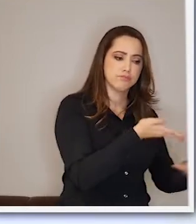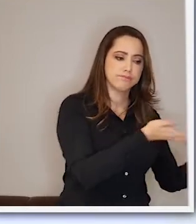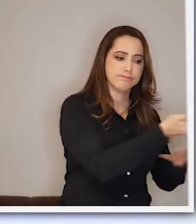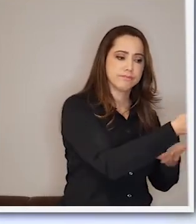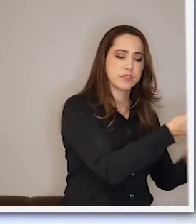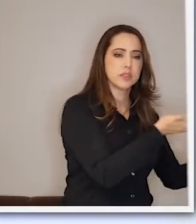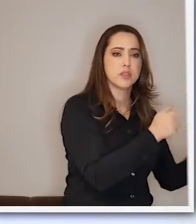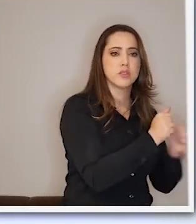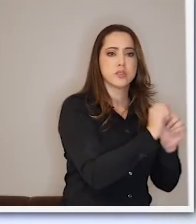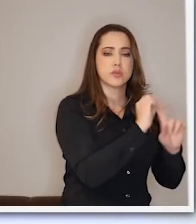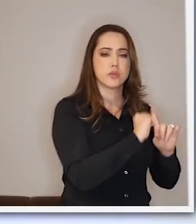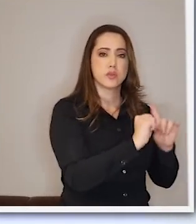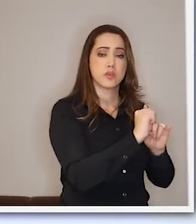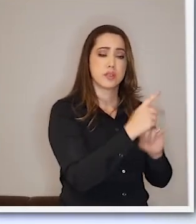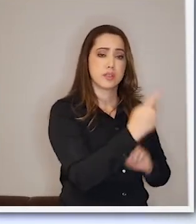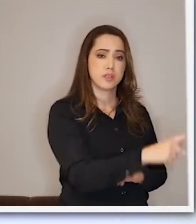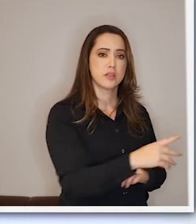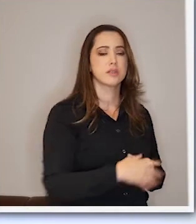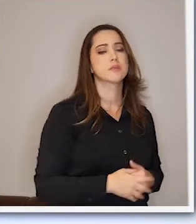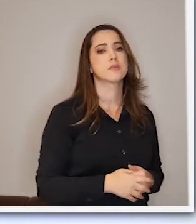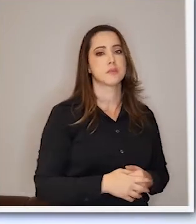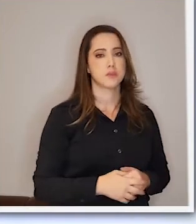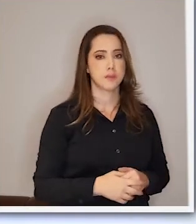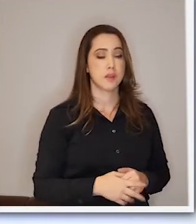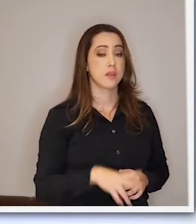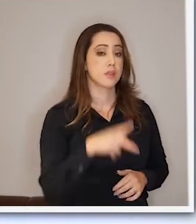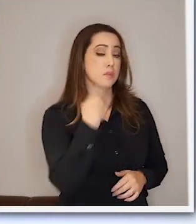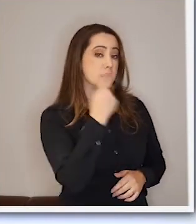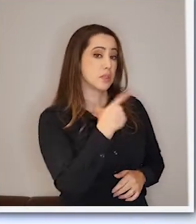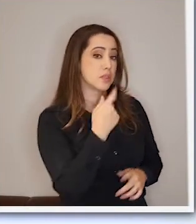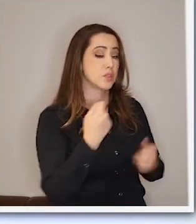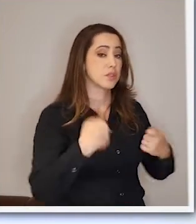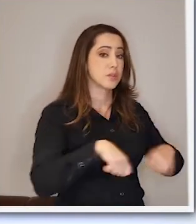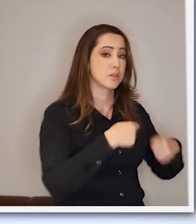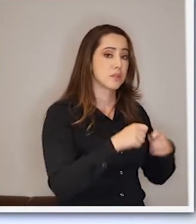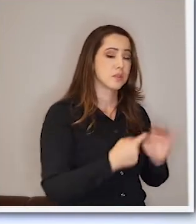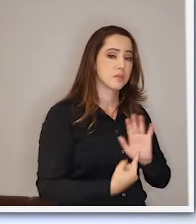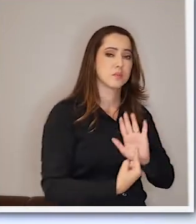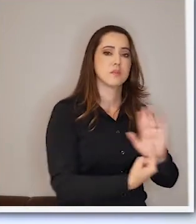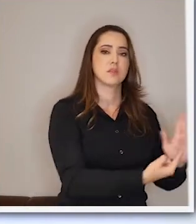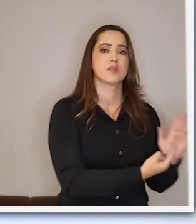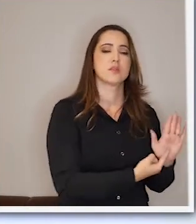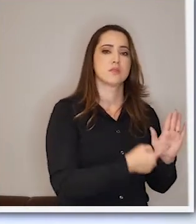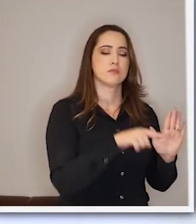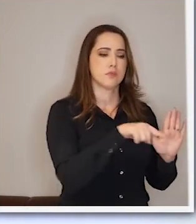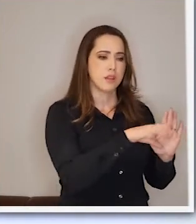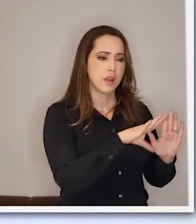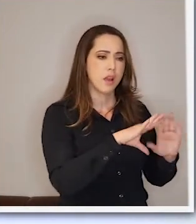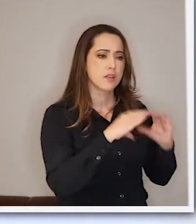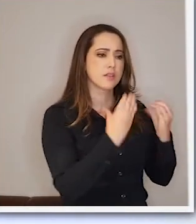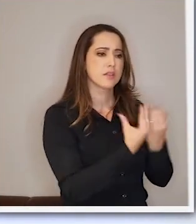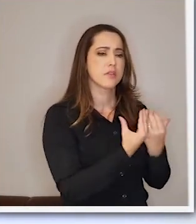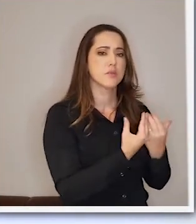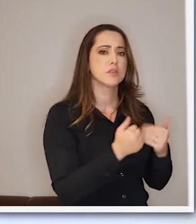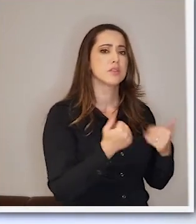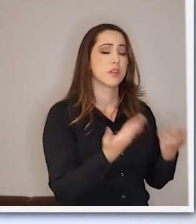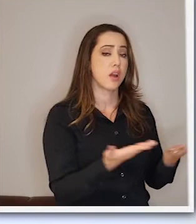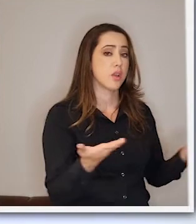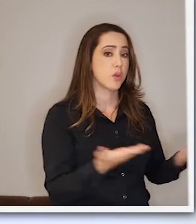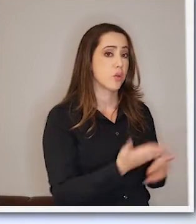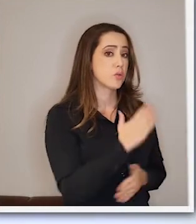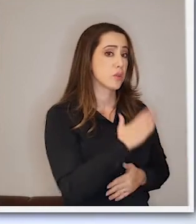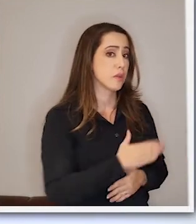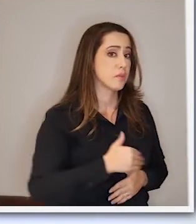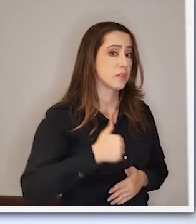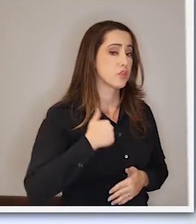essa cultura é entrelaçamento entre ele e os seus pares sociais. Políticas linguísticas aqui no Brasil precisa trazer